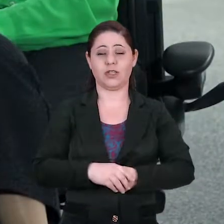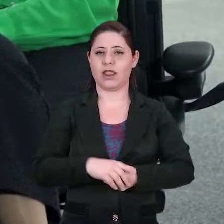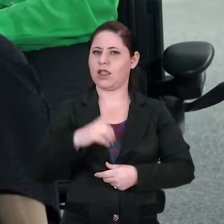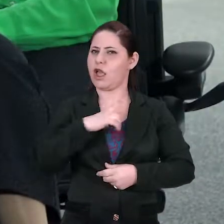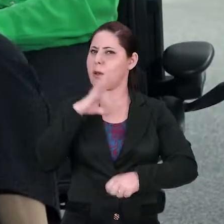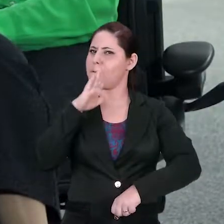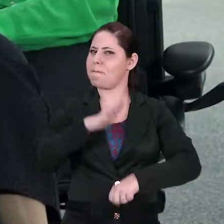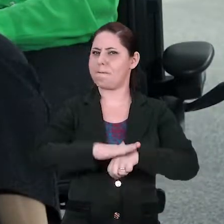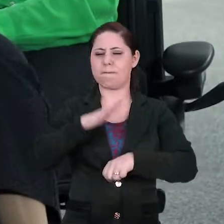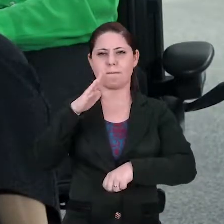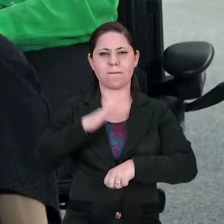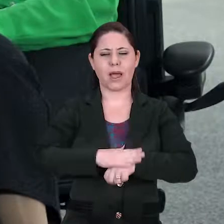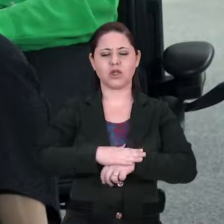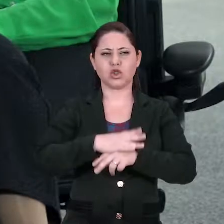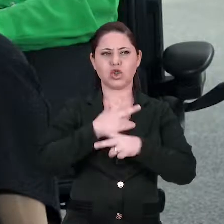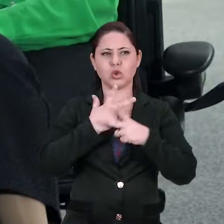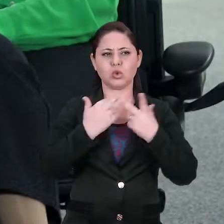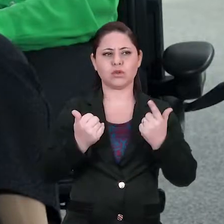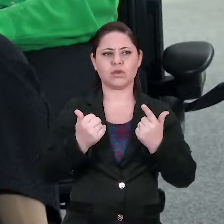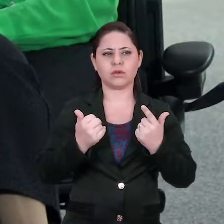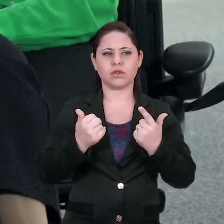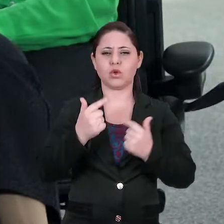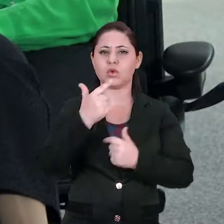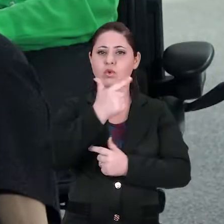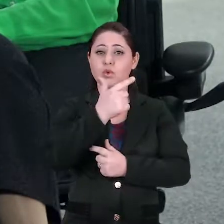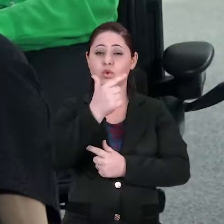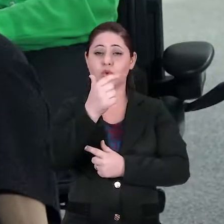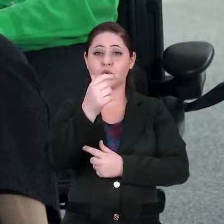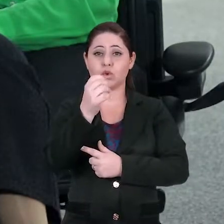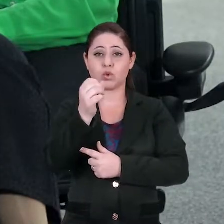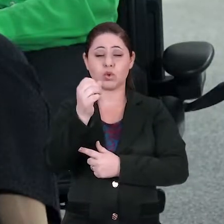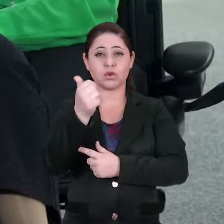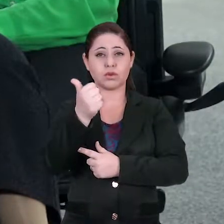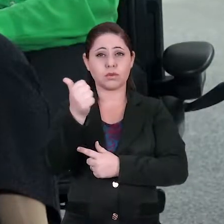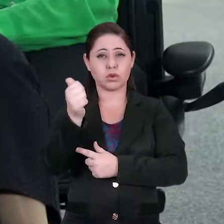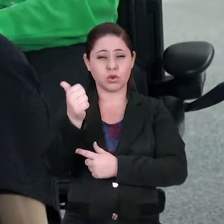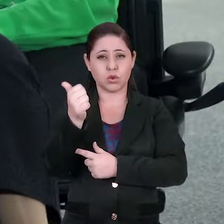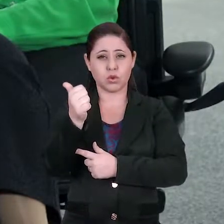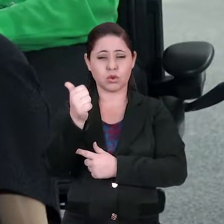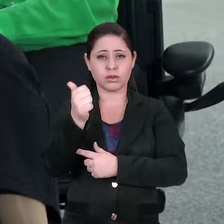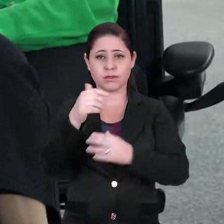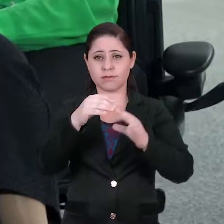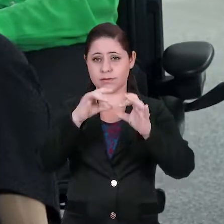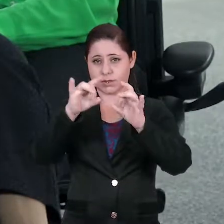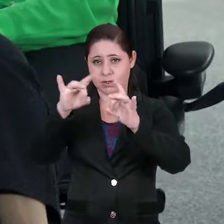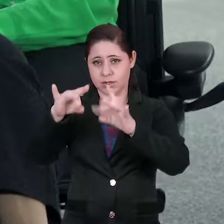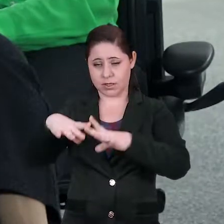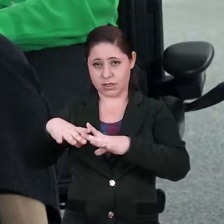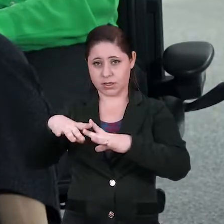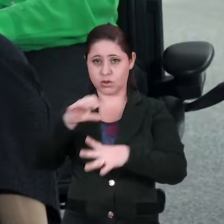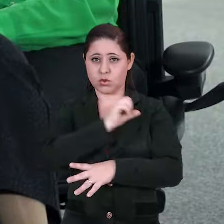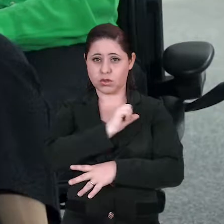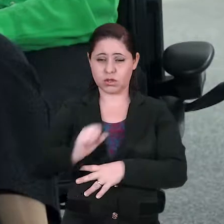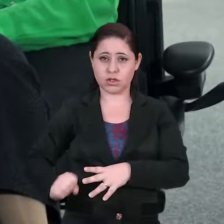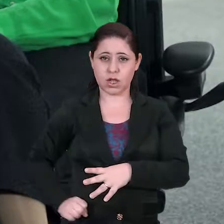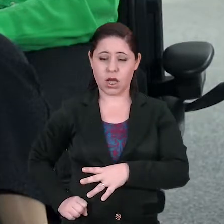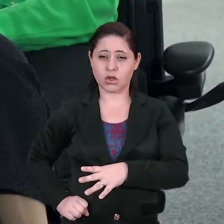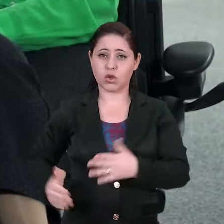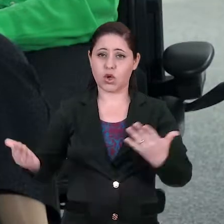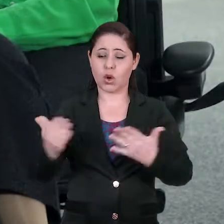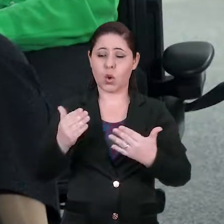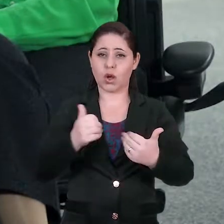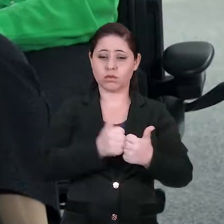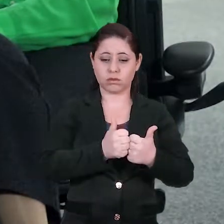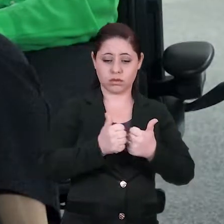coisa, mas em 2011 a senhora sai do Senado e vai para o Tribunal de Contas. E ficou no Tribunal